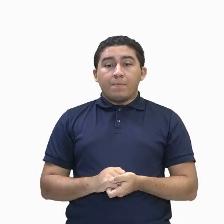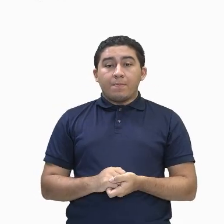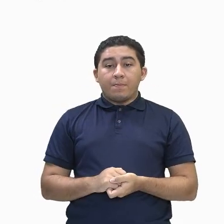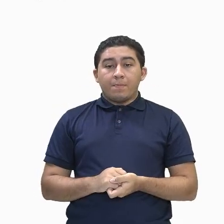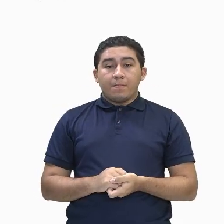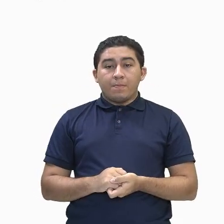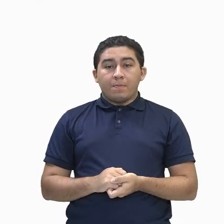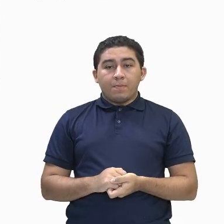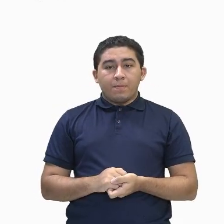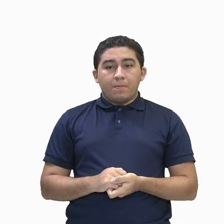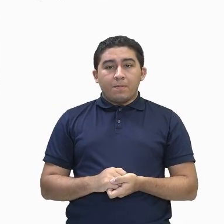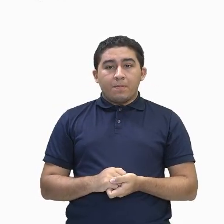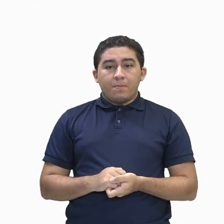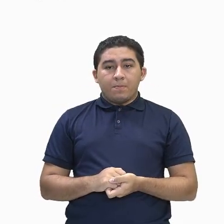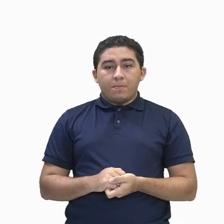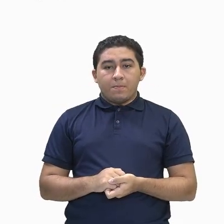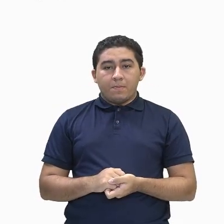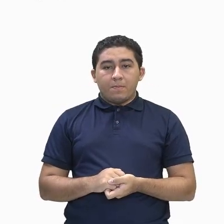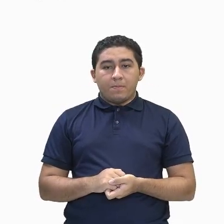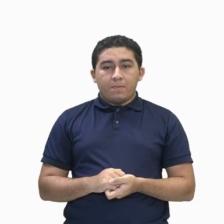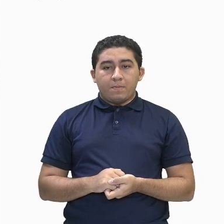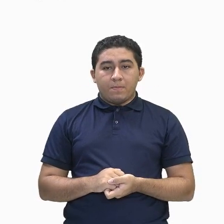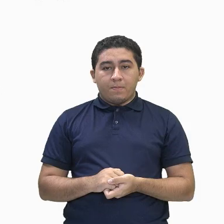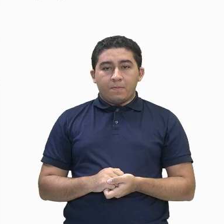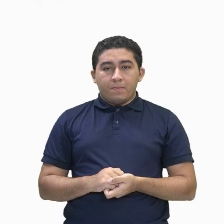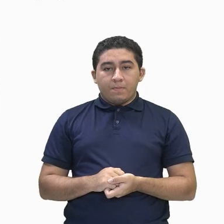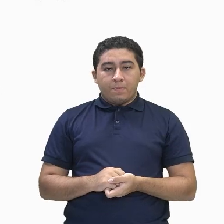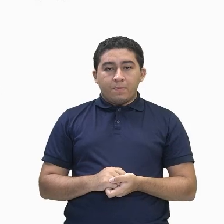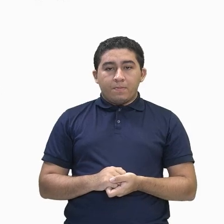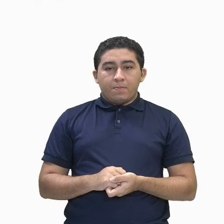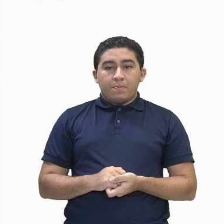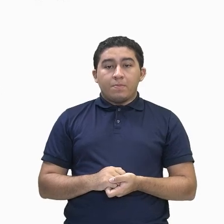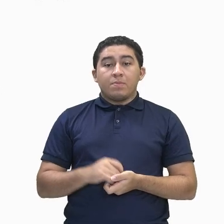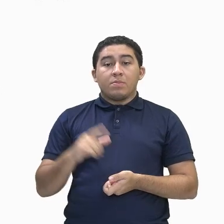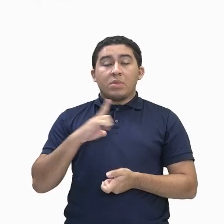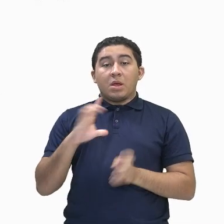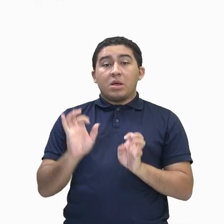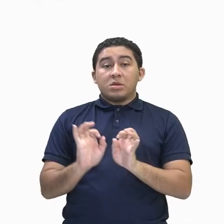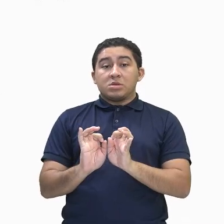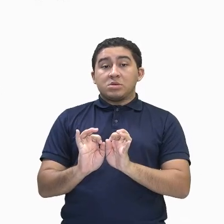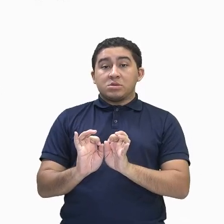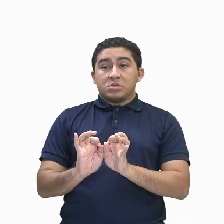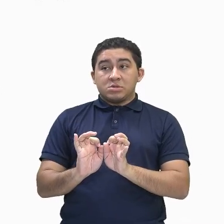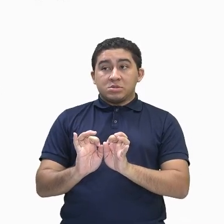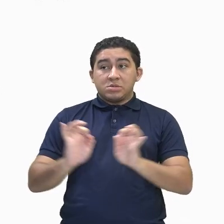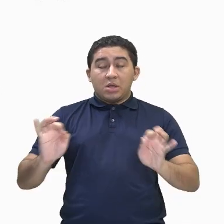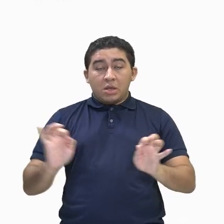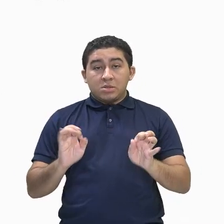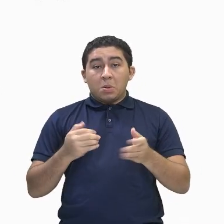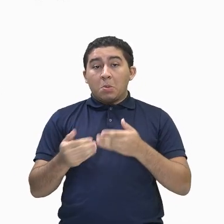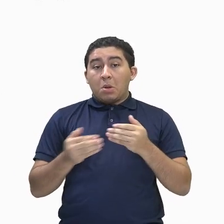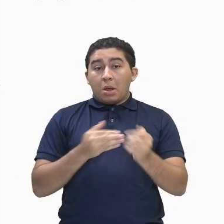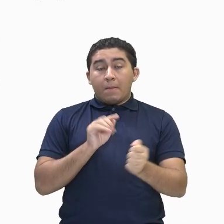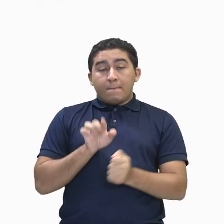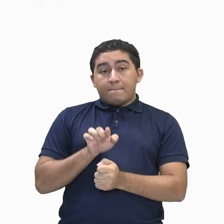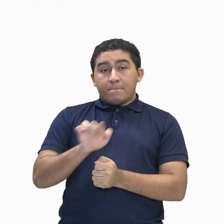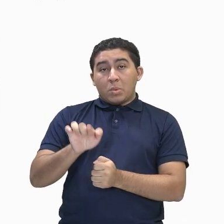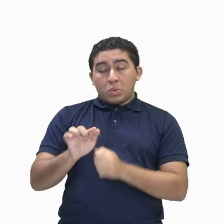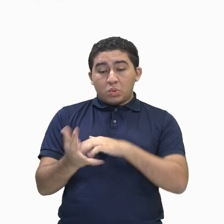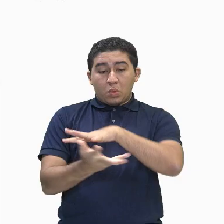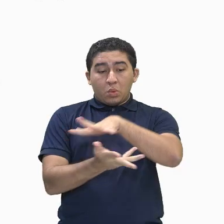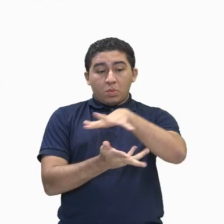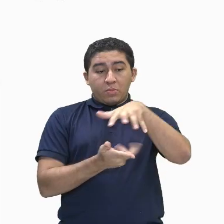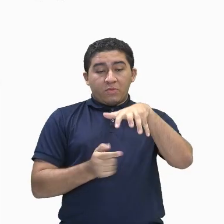latitude, e aí essa distância em graus, em qualquer ponto da superfície da Terra, em relação a quem?